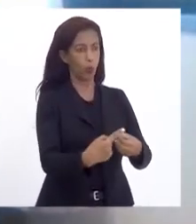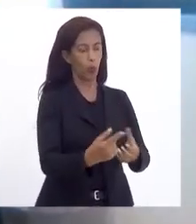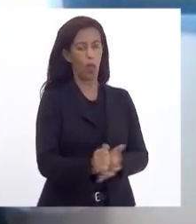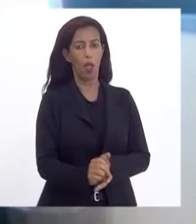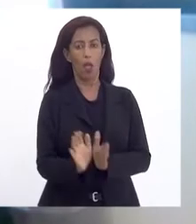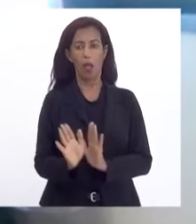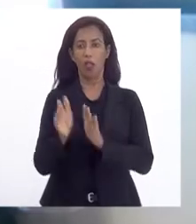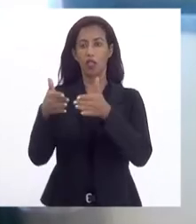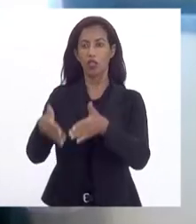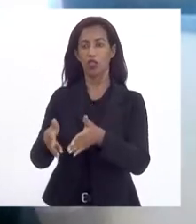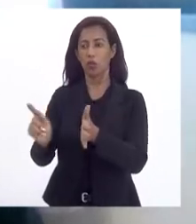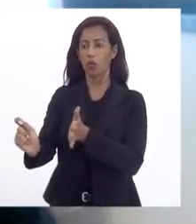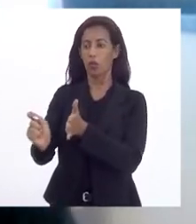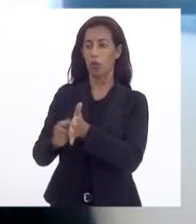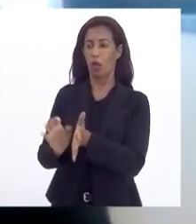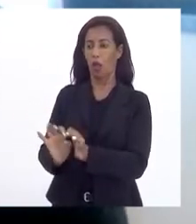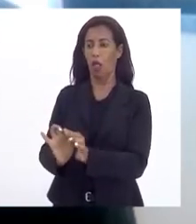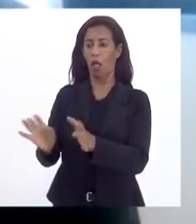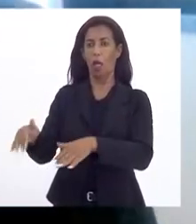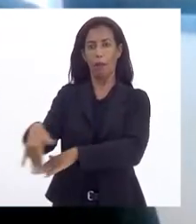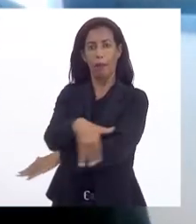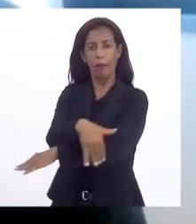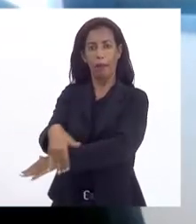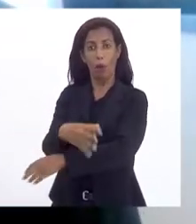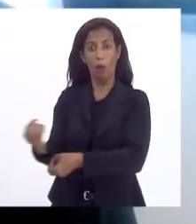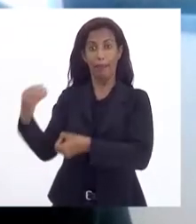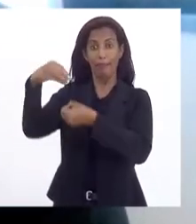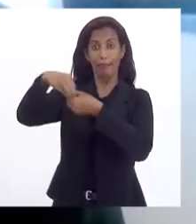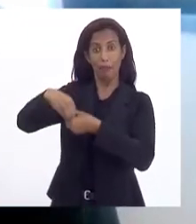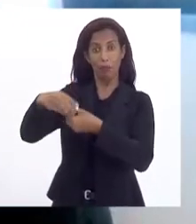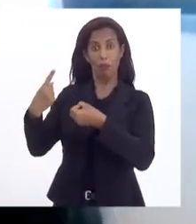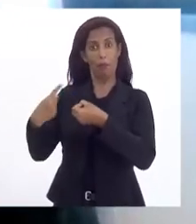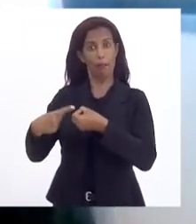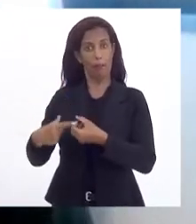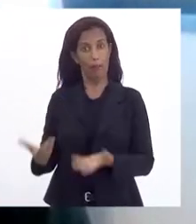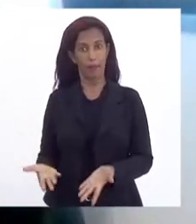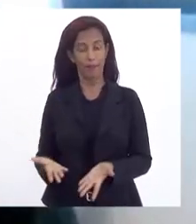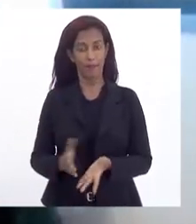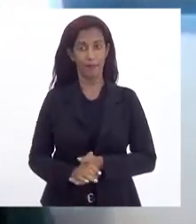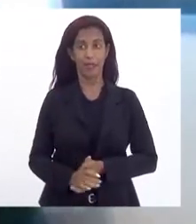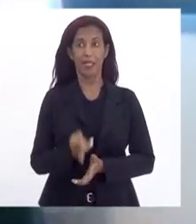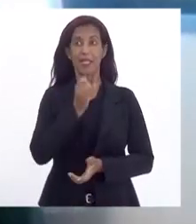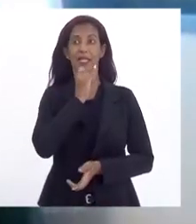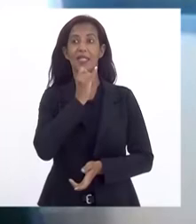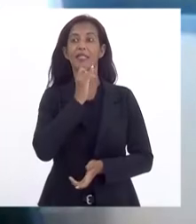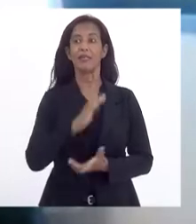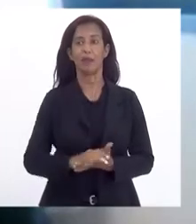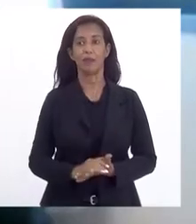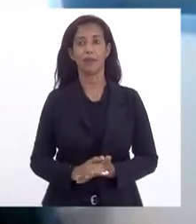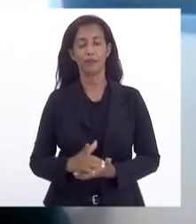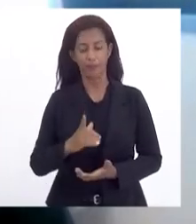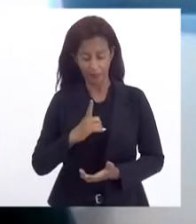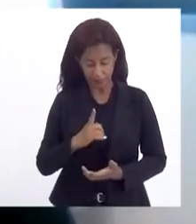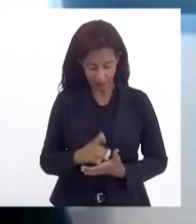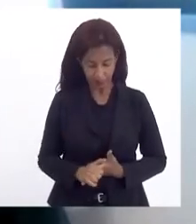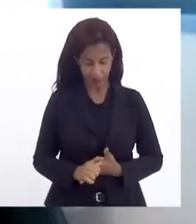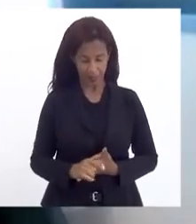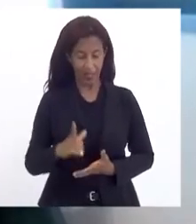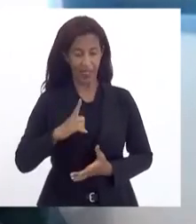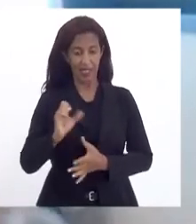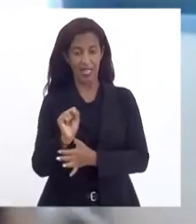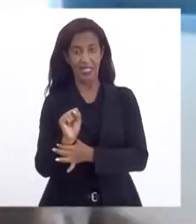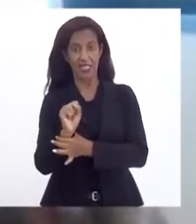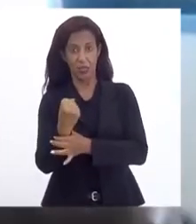que vai autorizar para ruas dentro do bairro. Né? Por exemplo, tem a